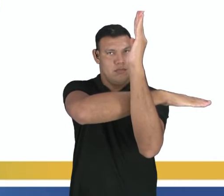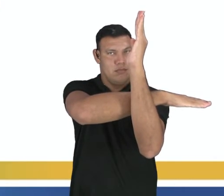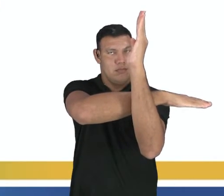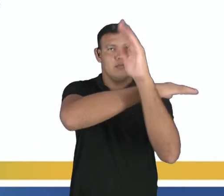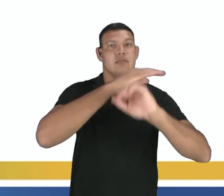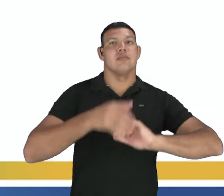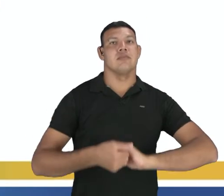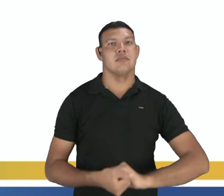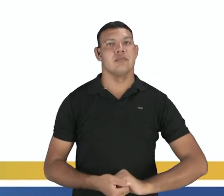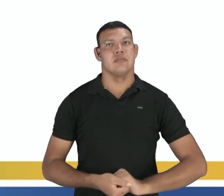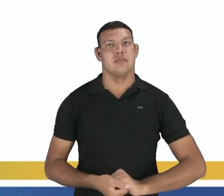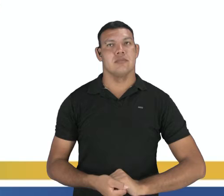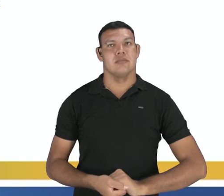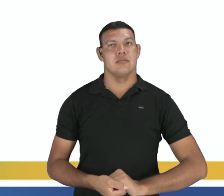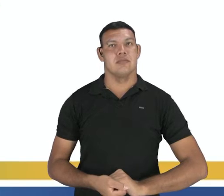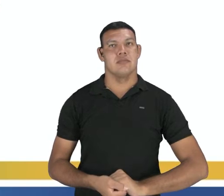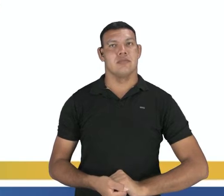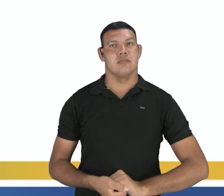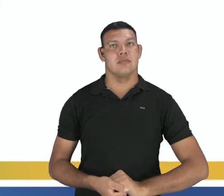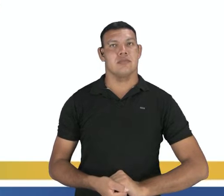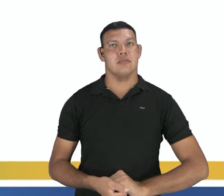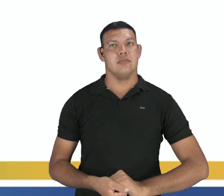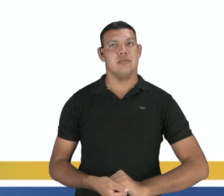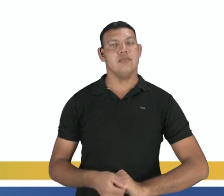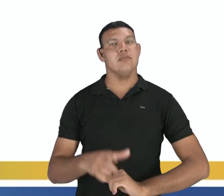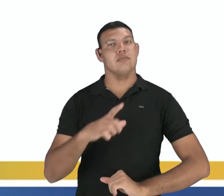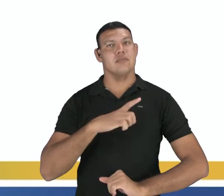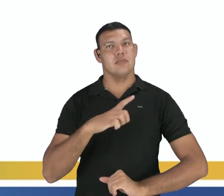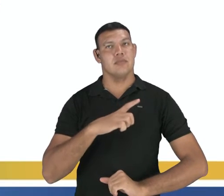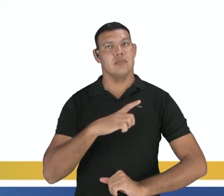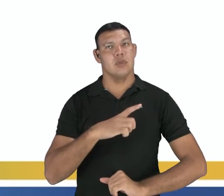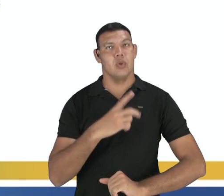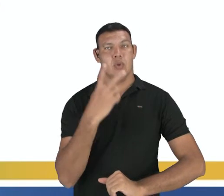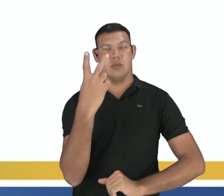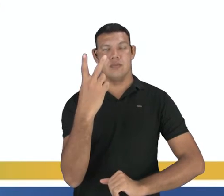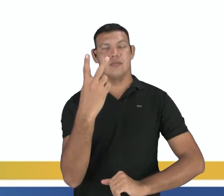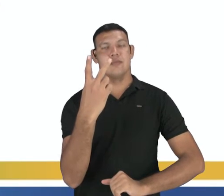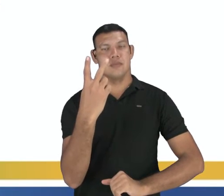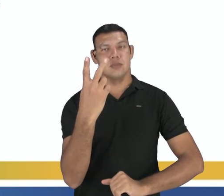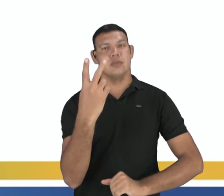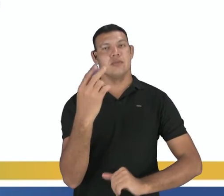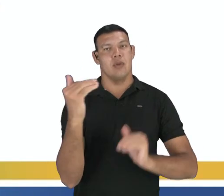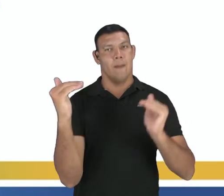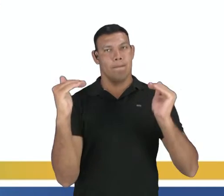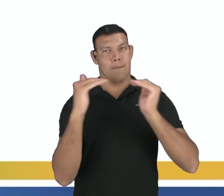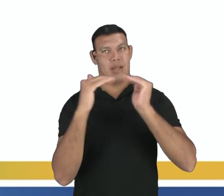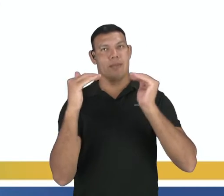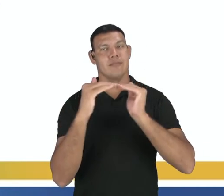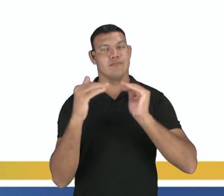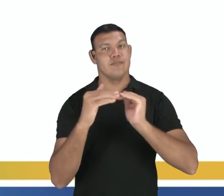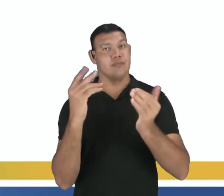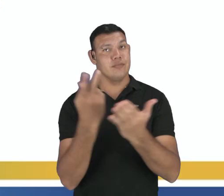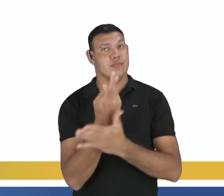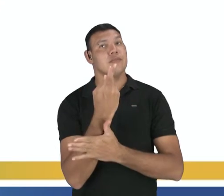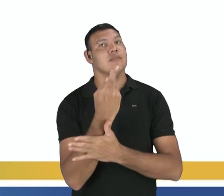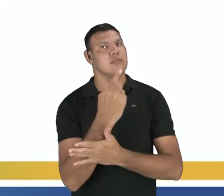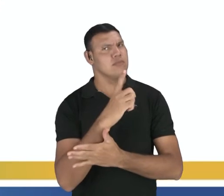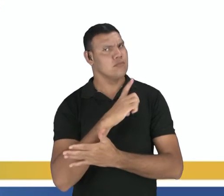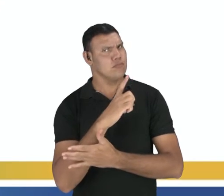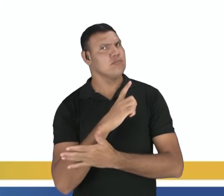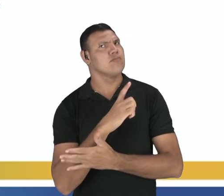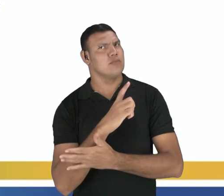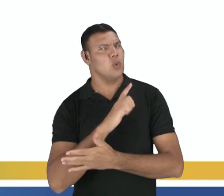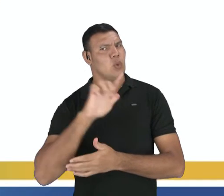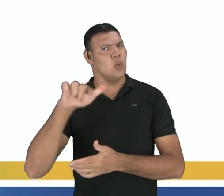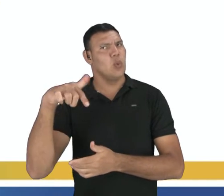sua telinha, que nós temos dois pontos em comuns, e pode acontecer de ter